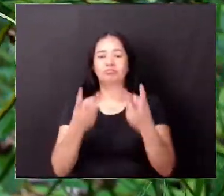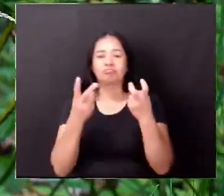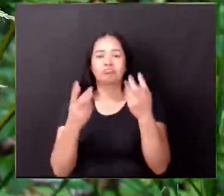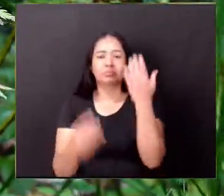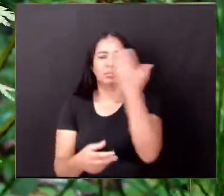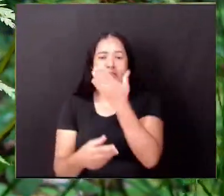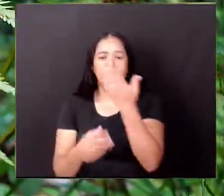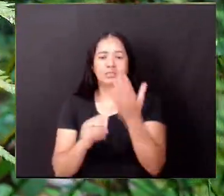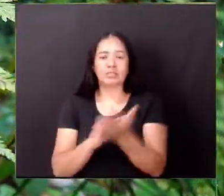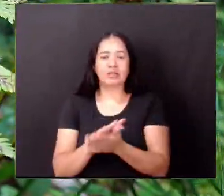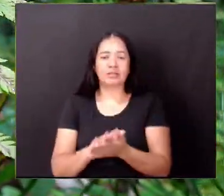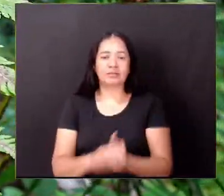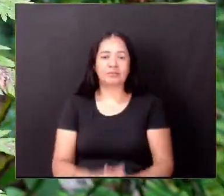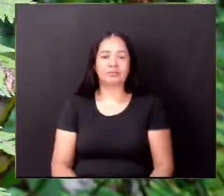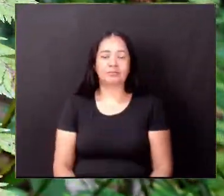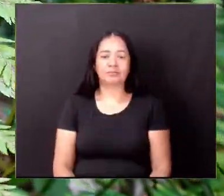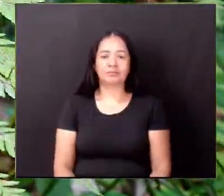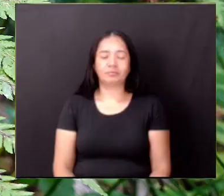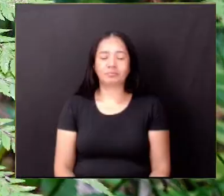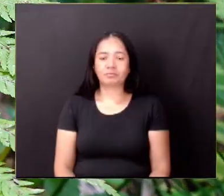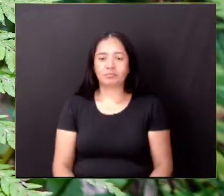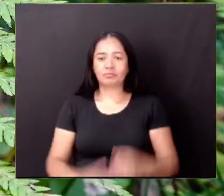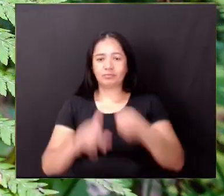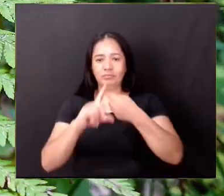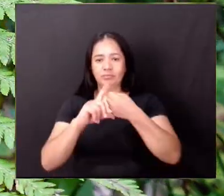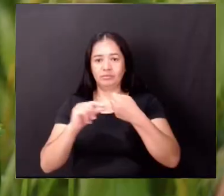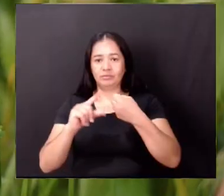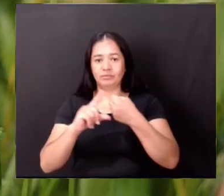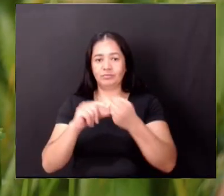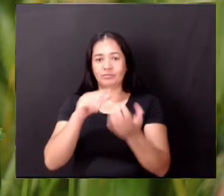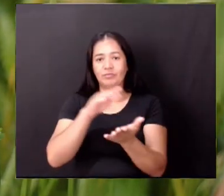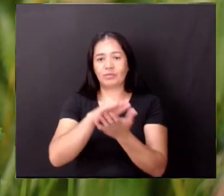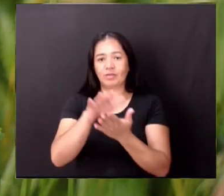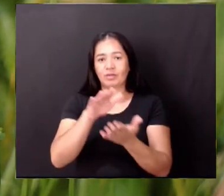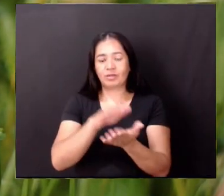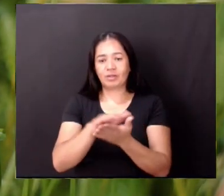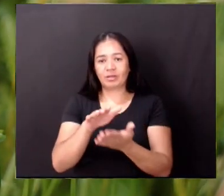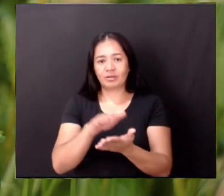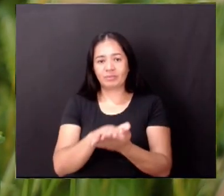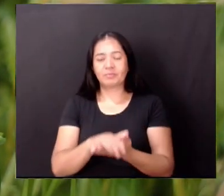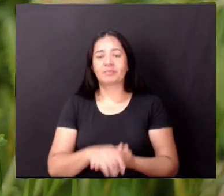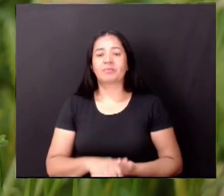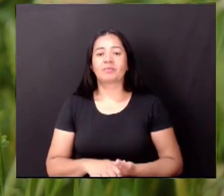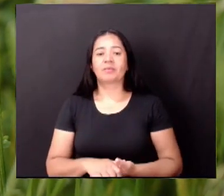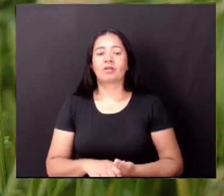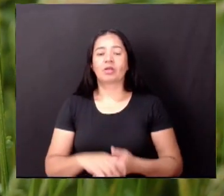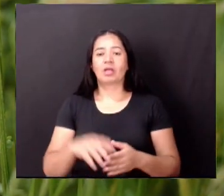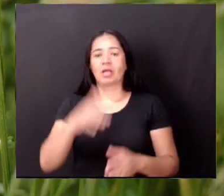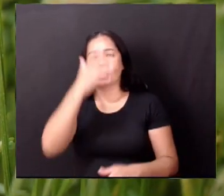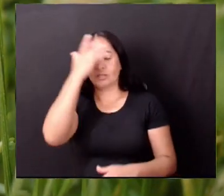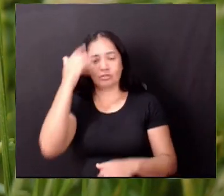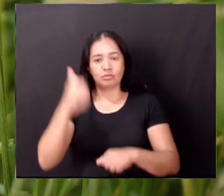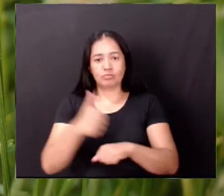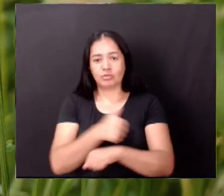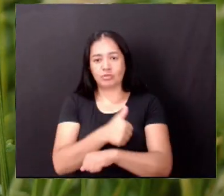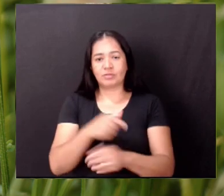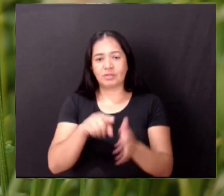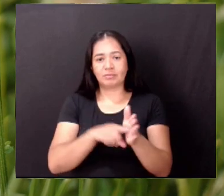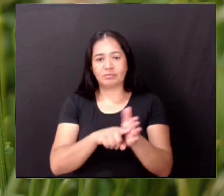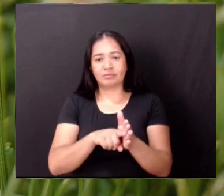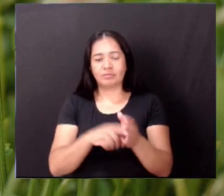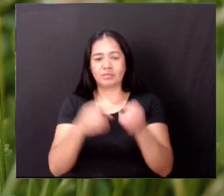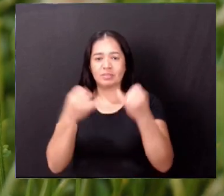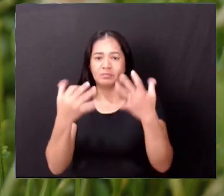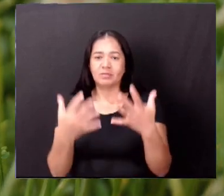fenômeno de impercepção em vez de cegueira. Em um artigo publicado na revista Plant Science Bulletin, os